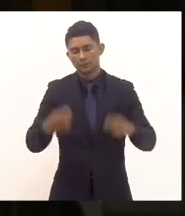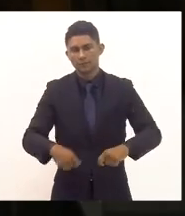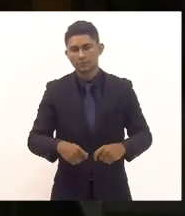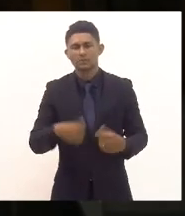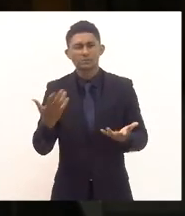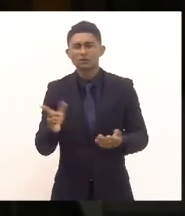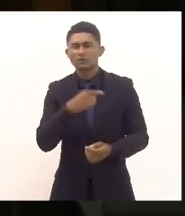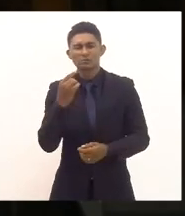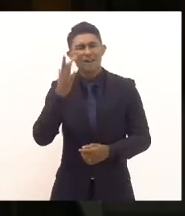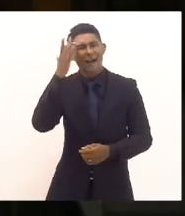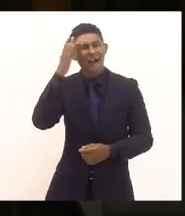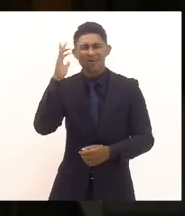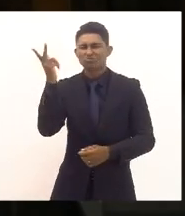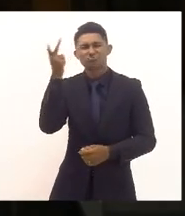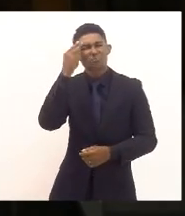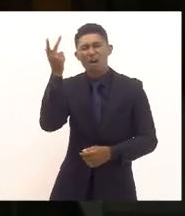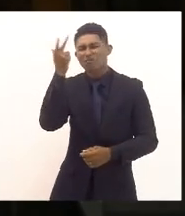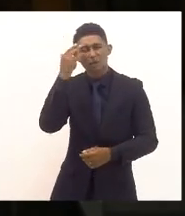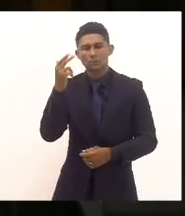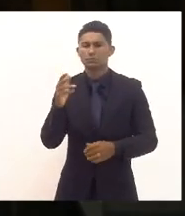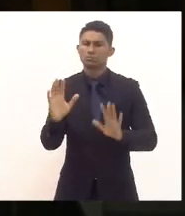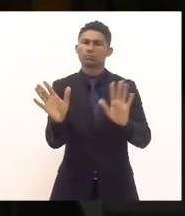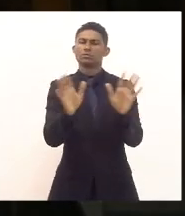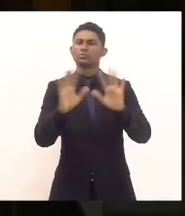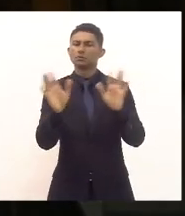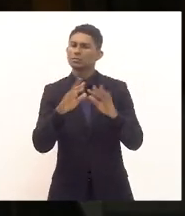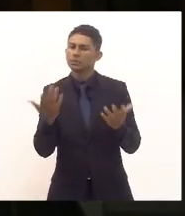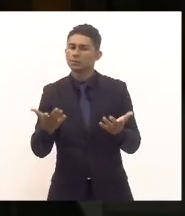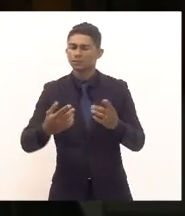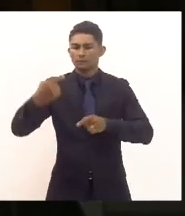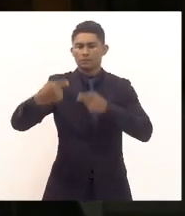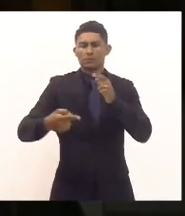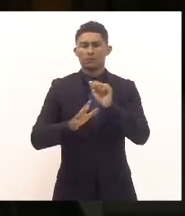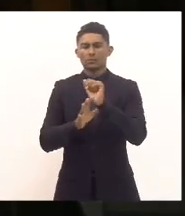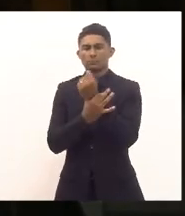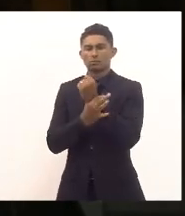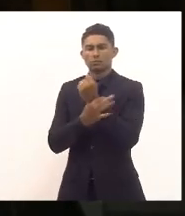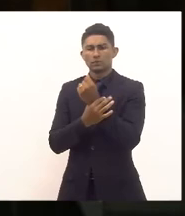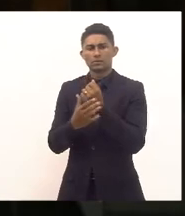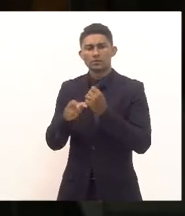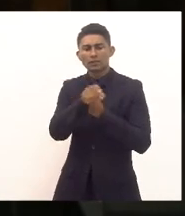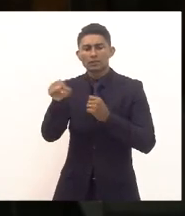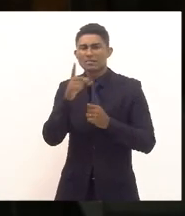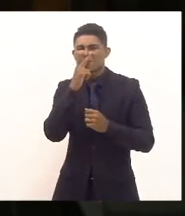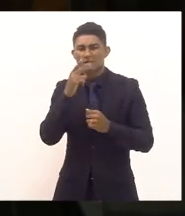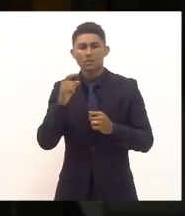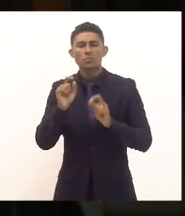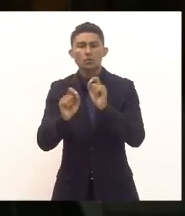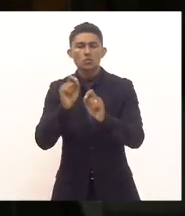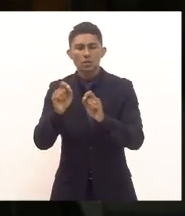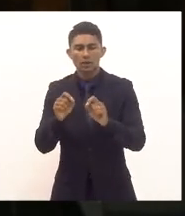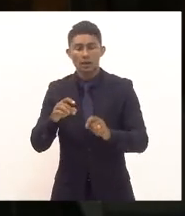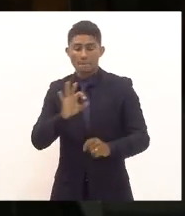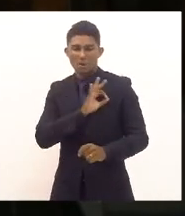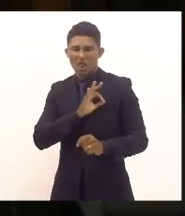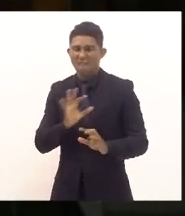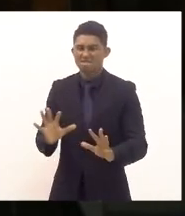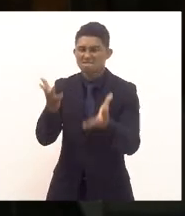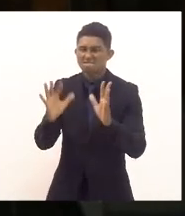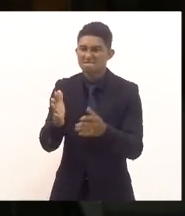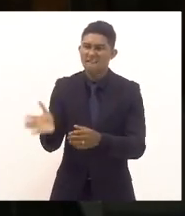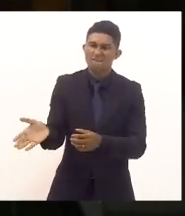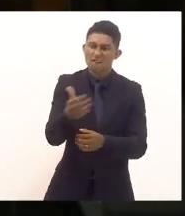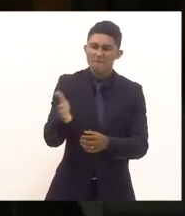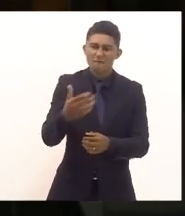vamos banalizar de forma alguma uma política de segurança que instigue os nossos policiais ao